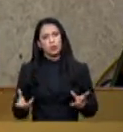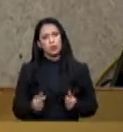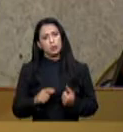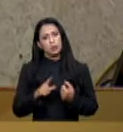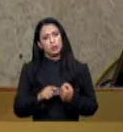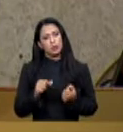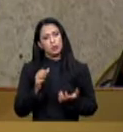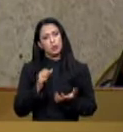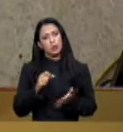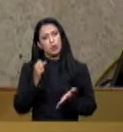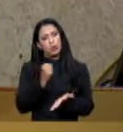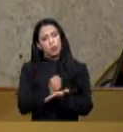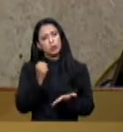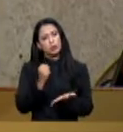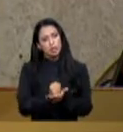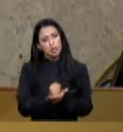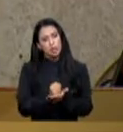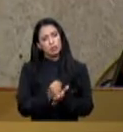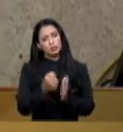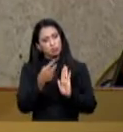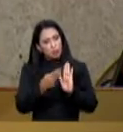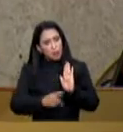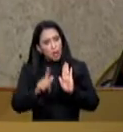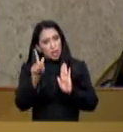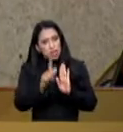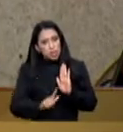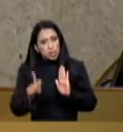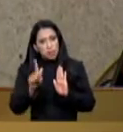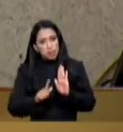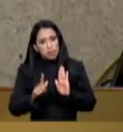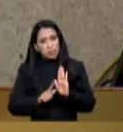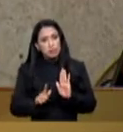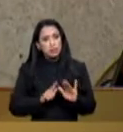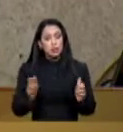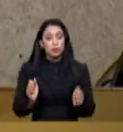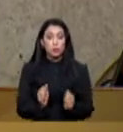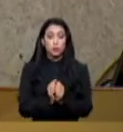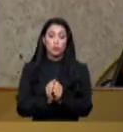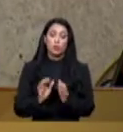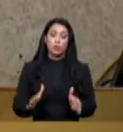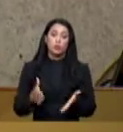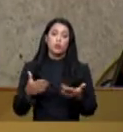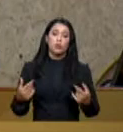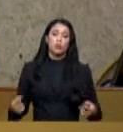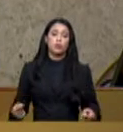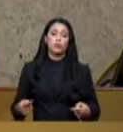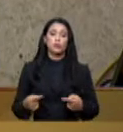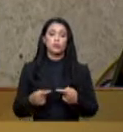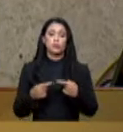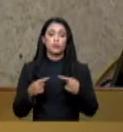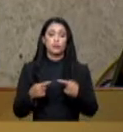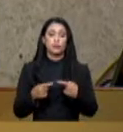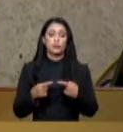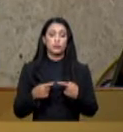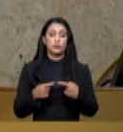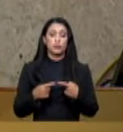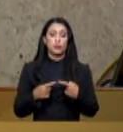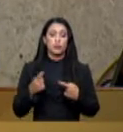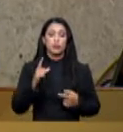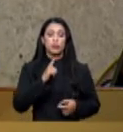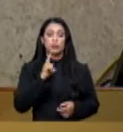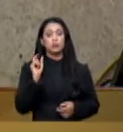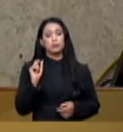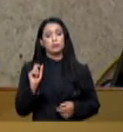antigo contrato de programa para fins de gestão associada, enquanto a conformação específica em que um